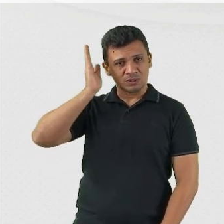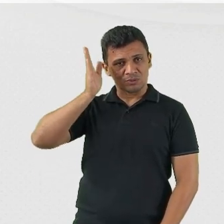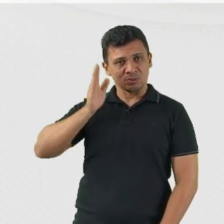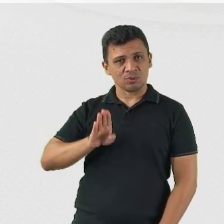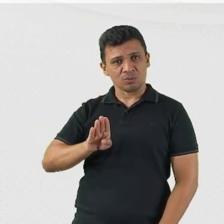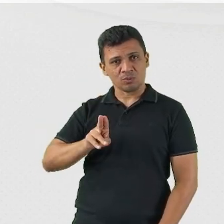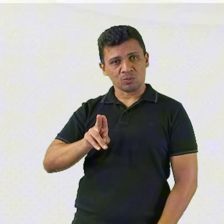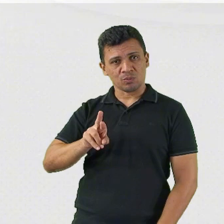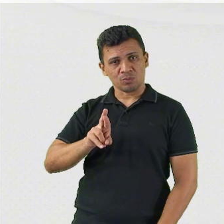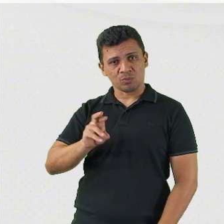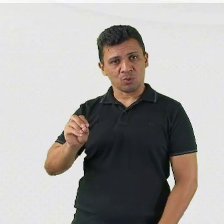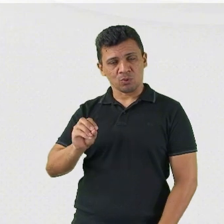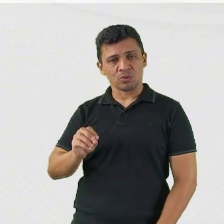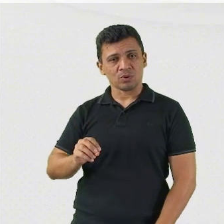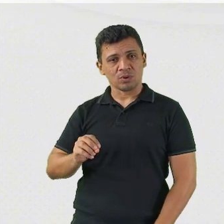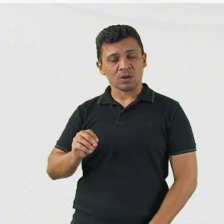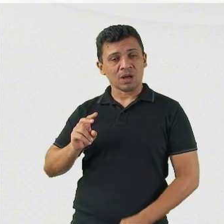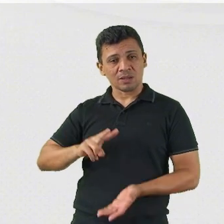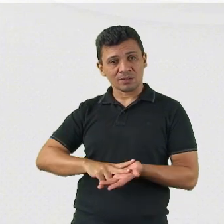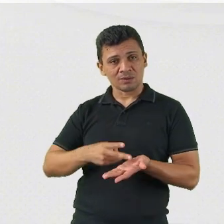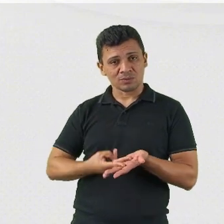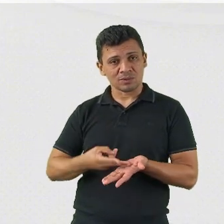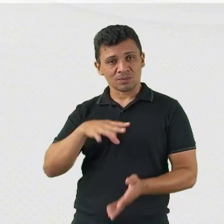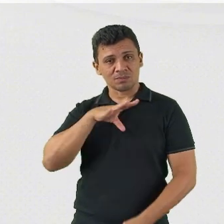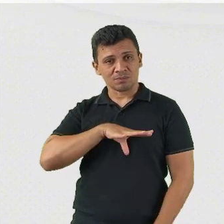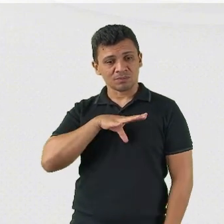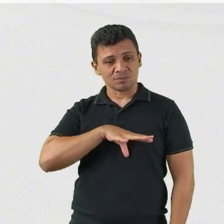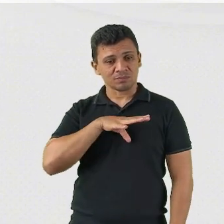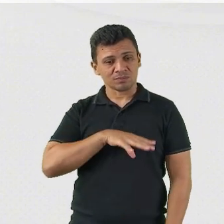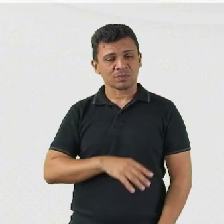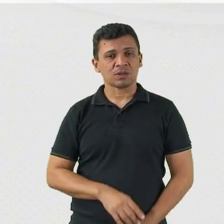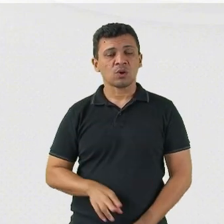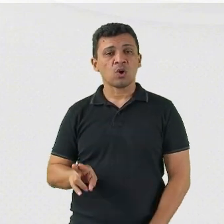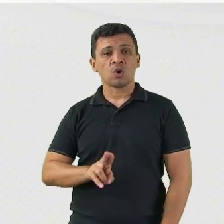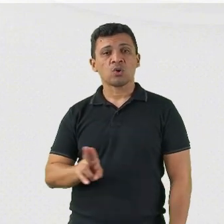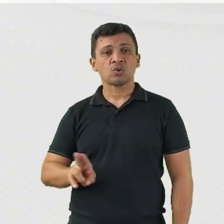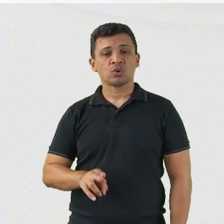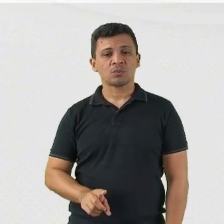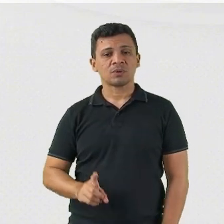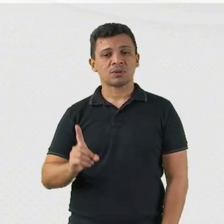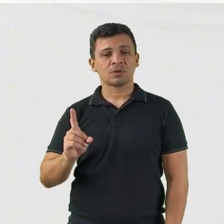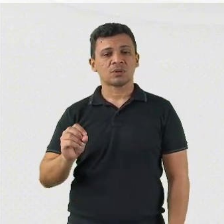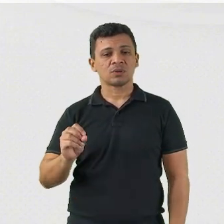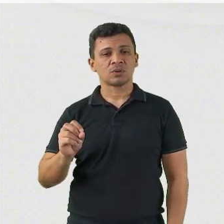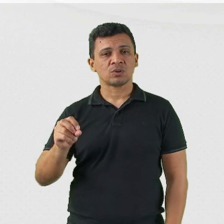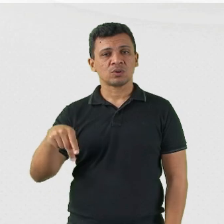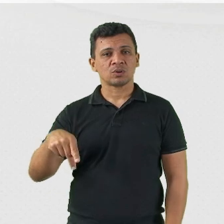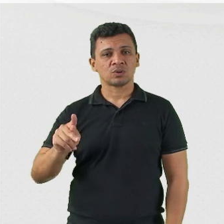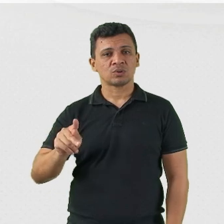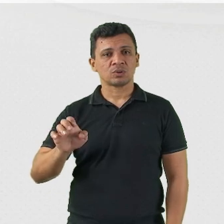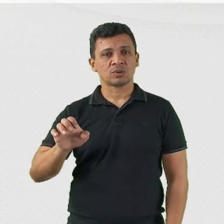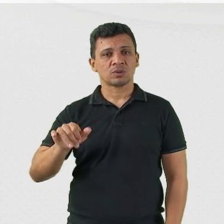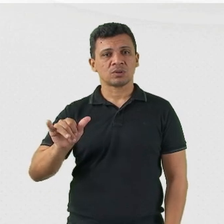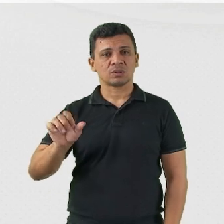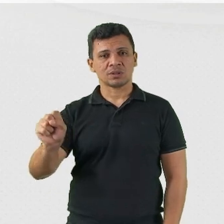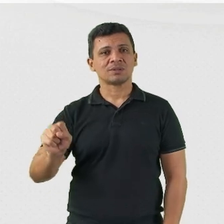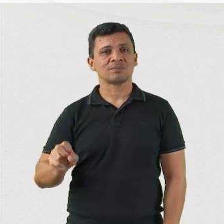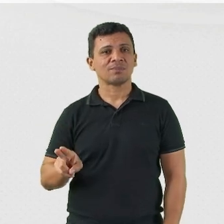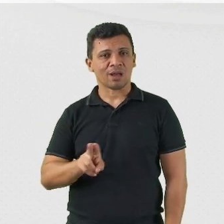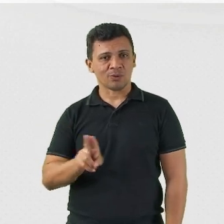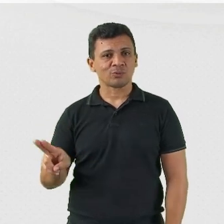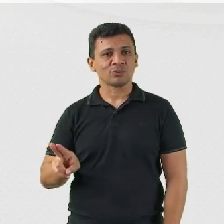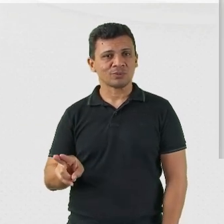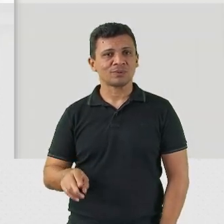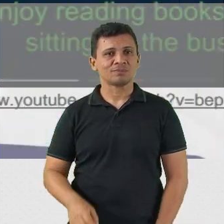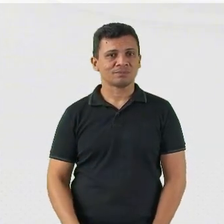contexto do filme, quando ele é traduzido para o português, o nome dele, do personagem, é donkey. Ele tem o nome